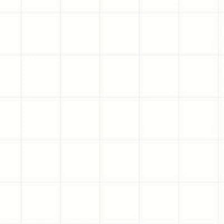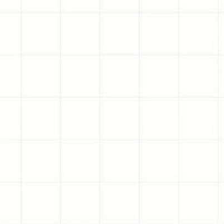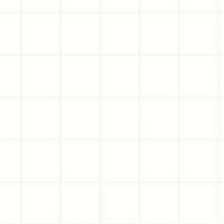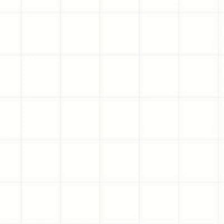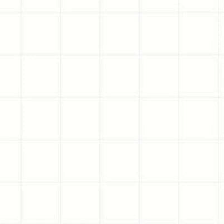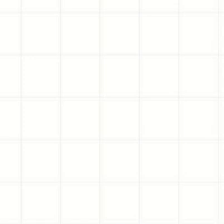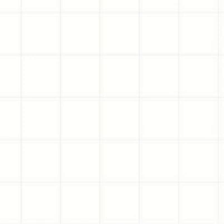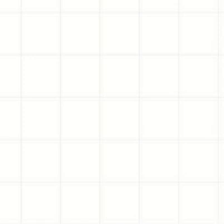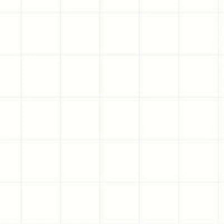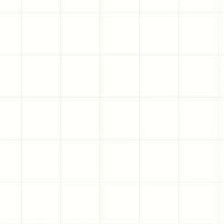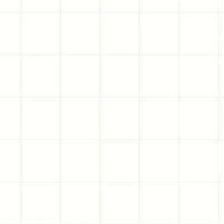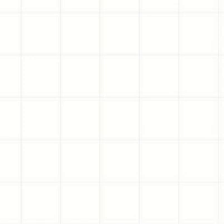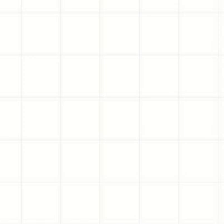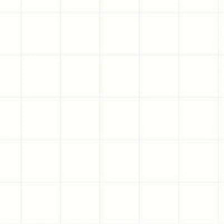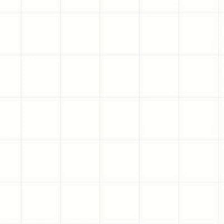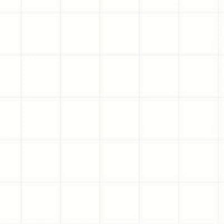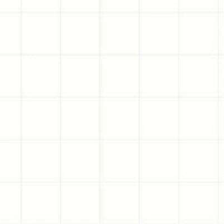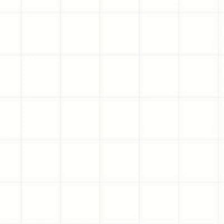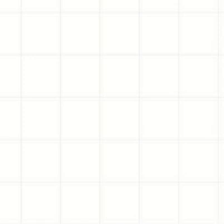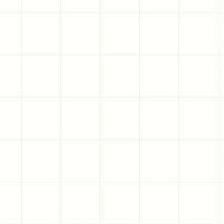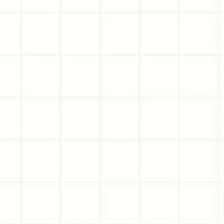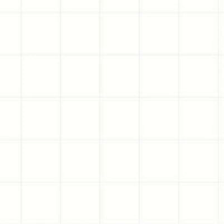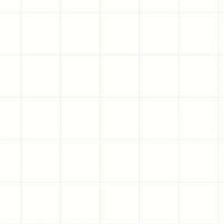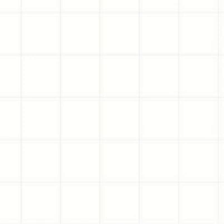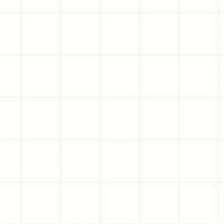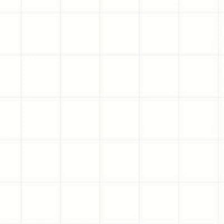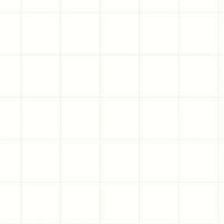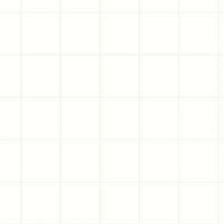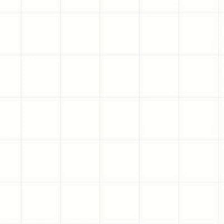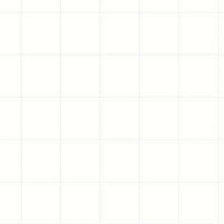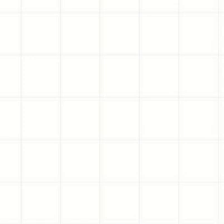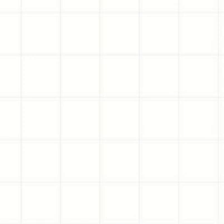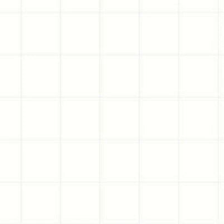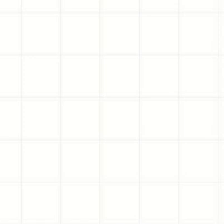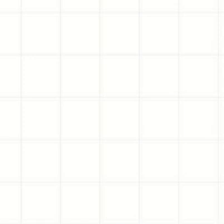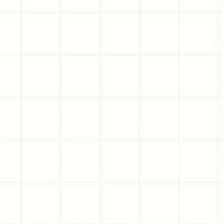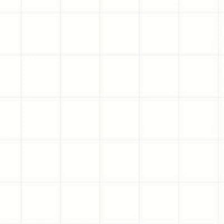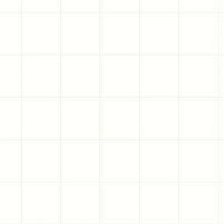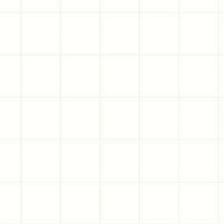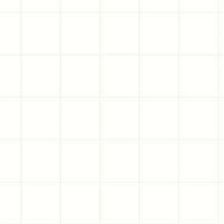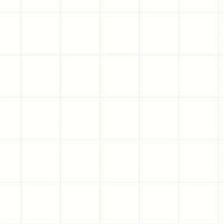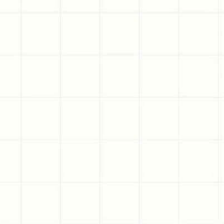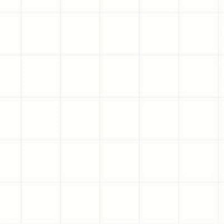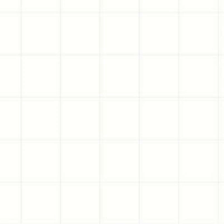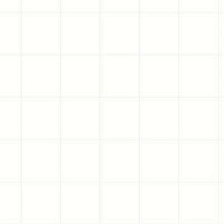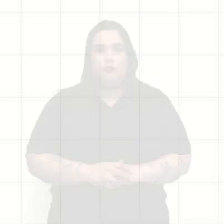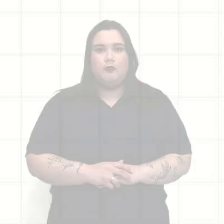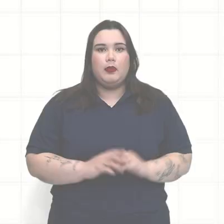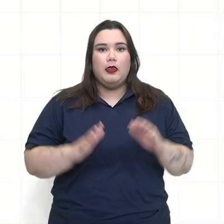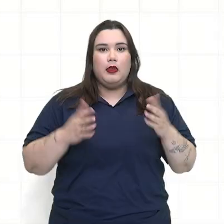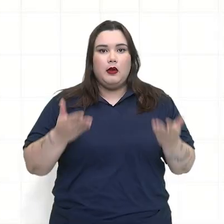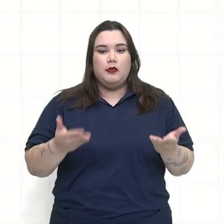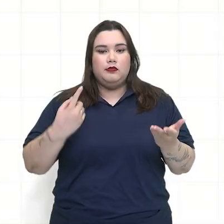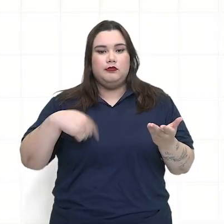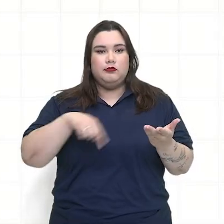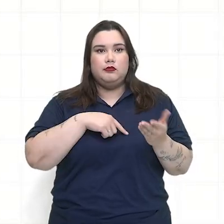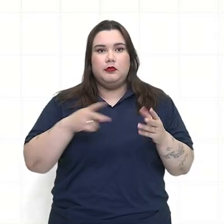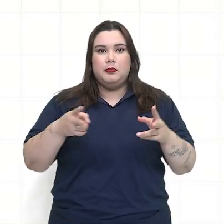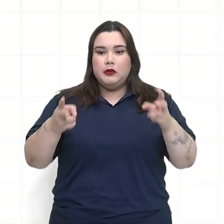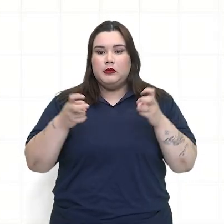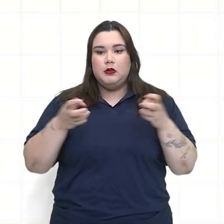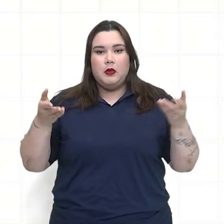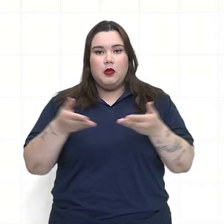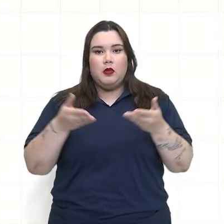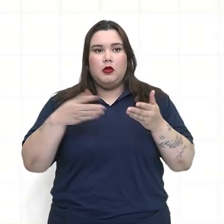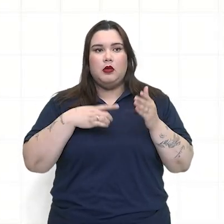de visão. E a gente viu agora também o giro do atleta, ali na trave, que ele forma